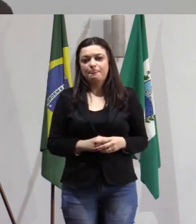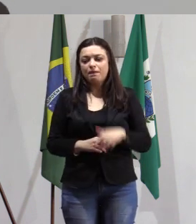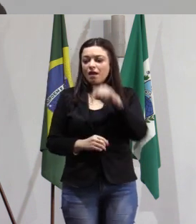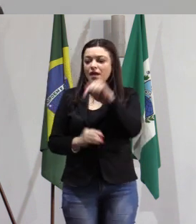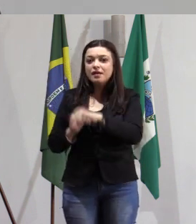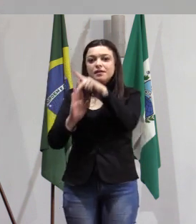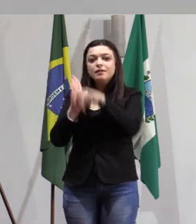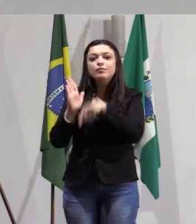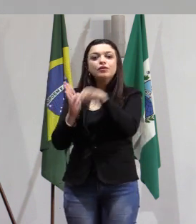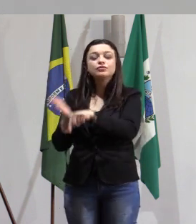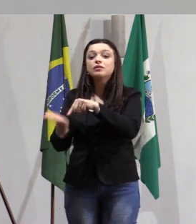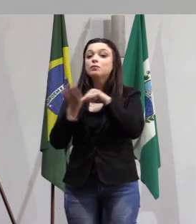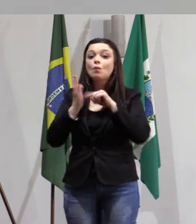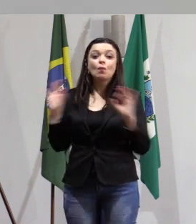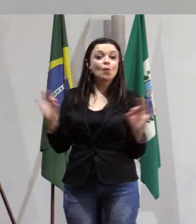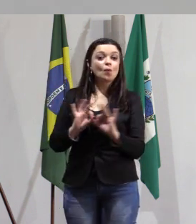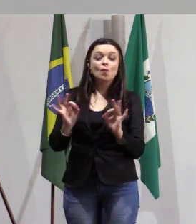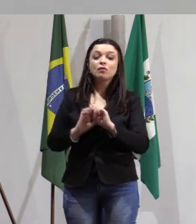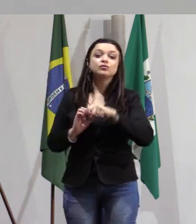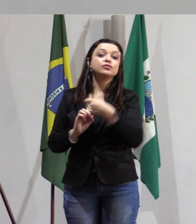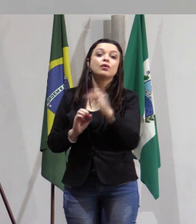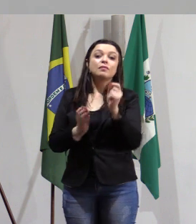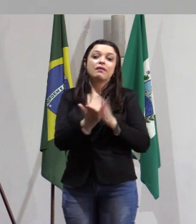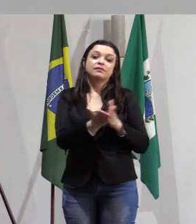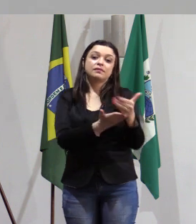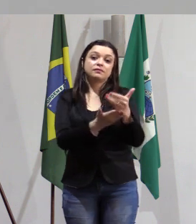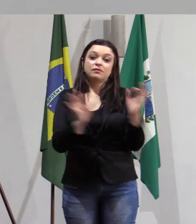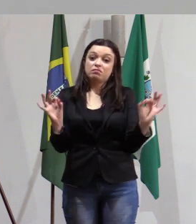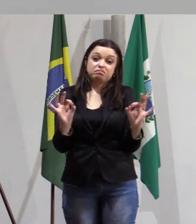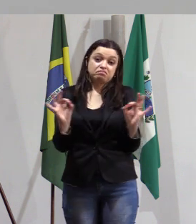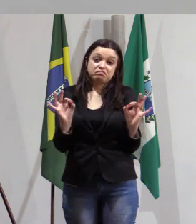eloquente é a extensão.